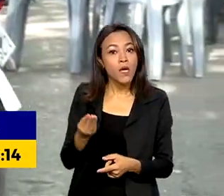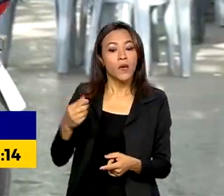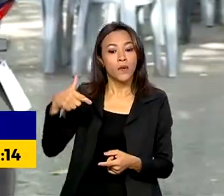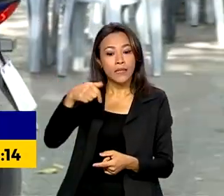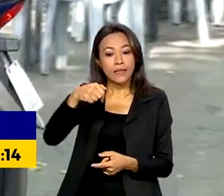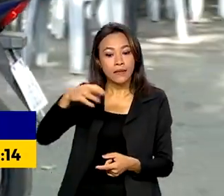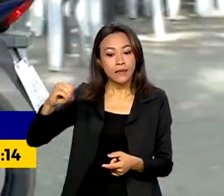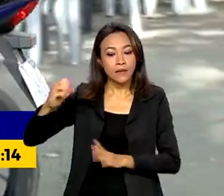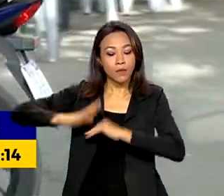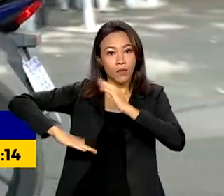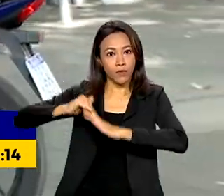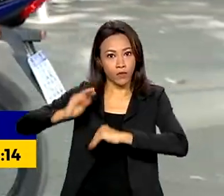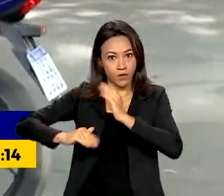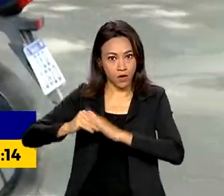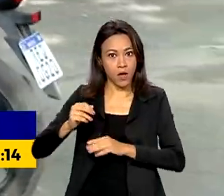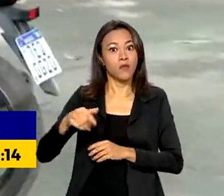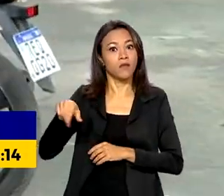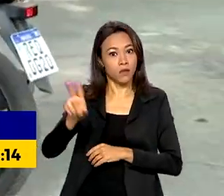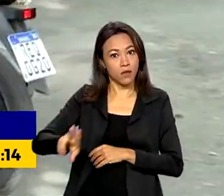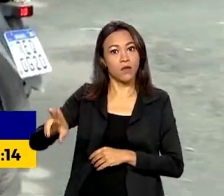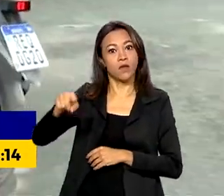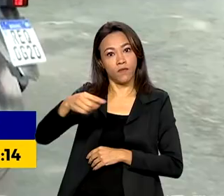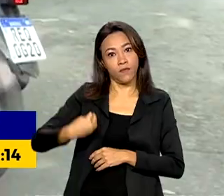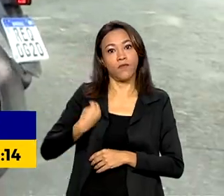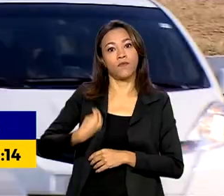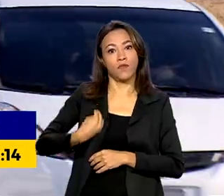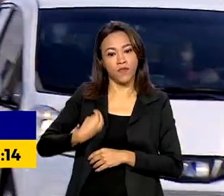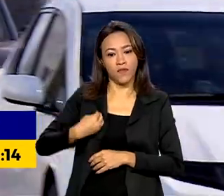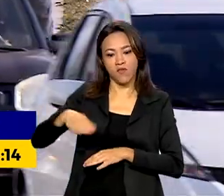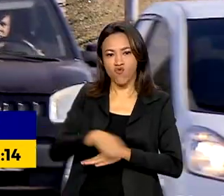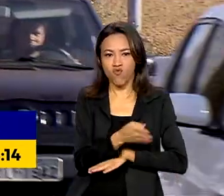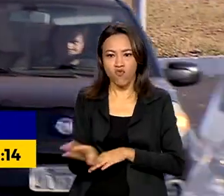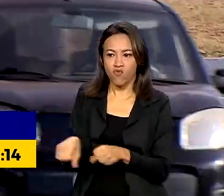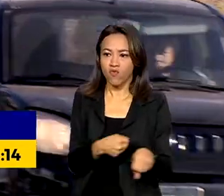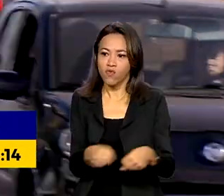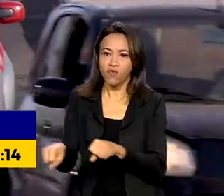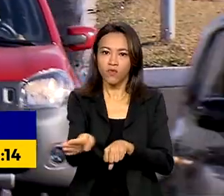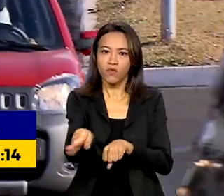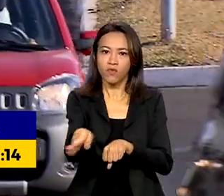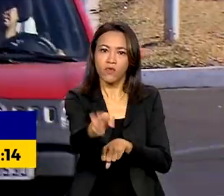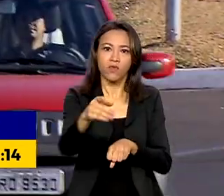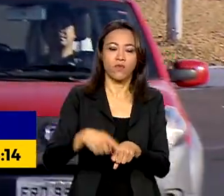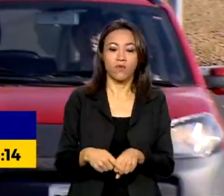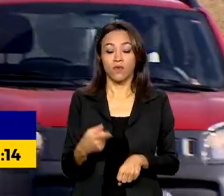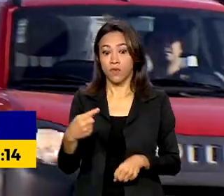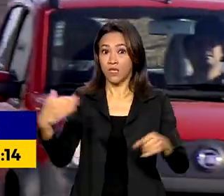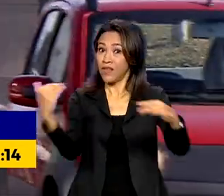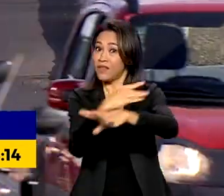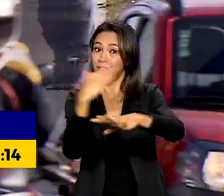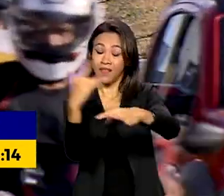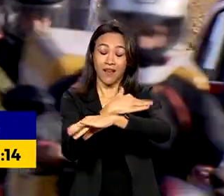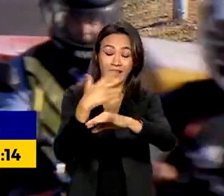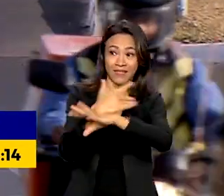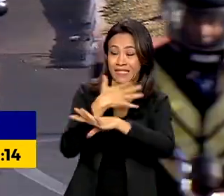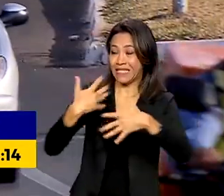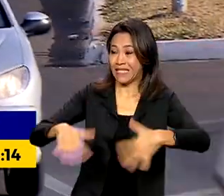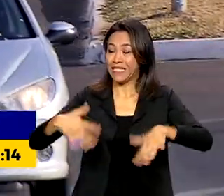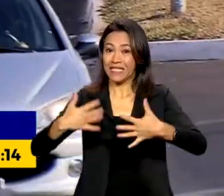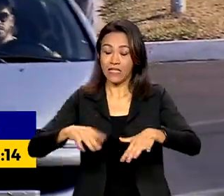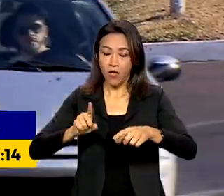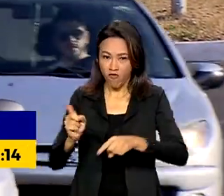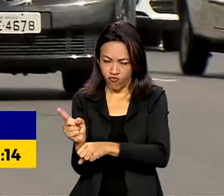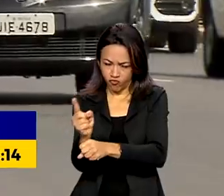700 profissionais que sobrevivem enfrentando o trânsito e o tráfego da que excedem limites